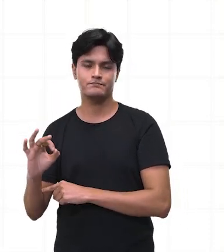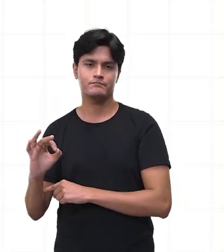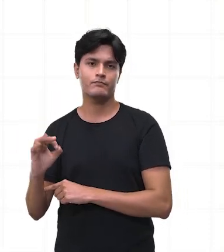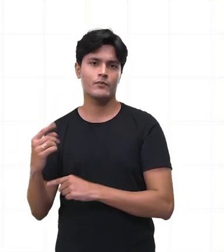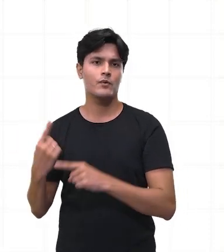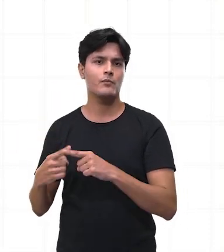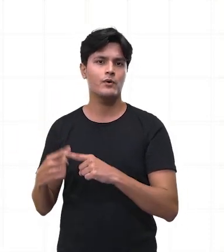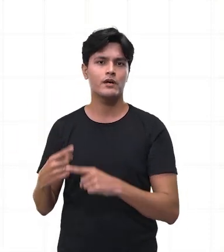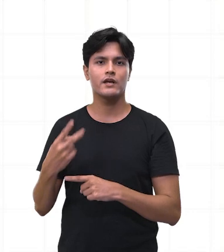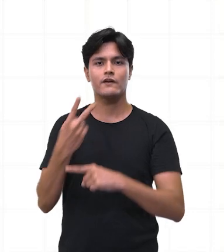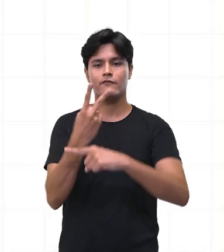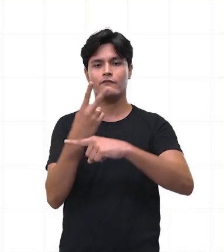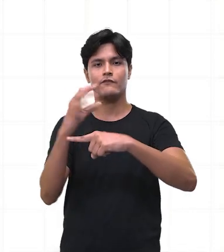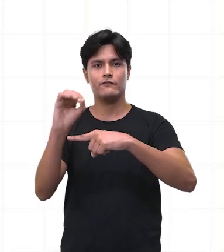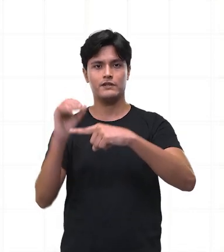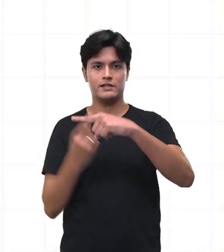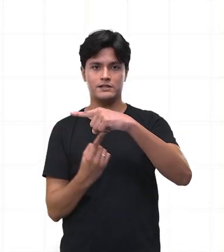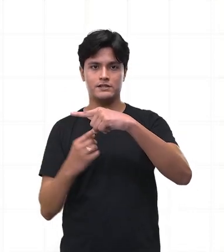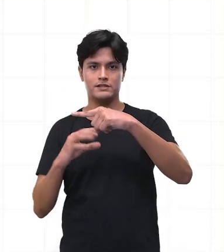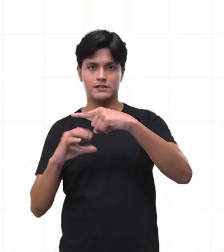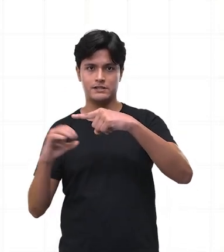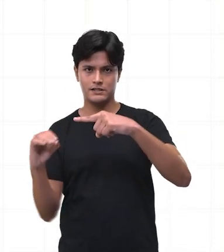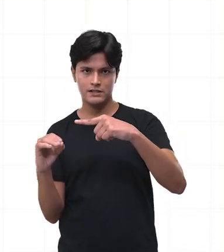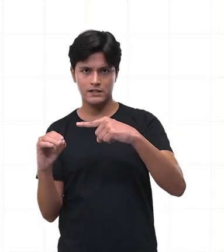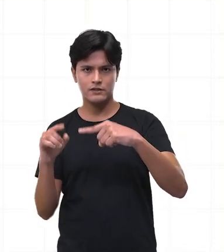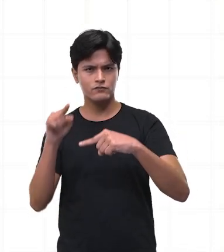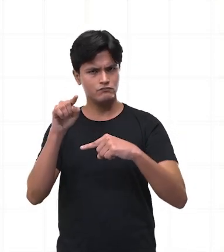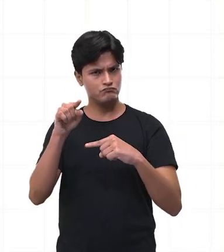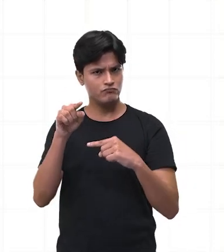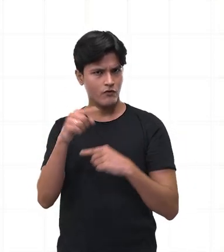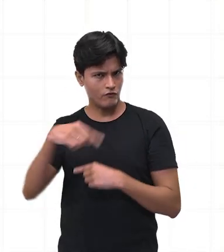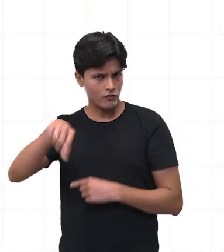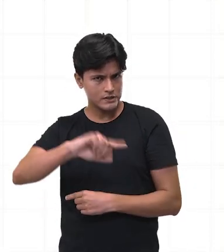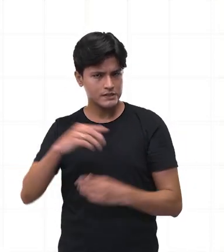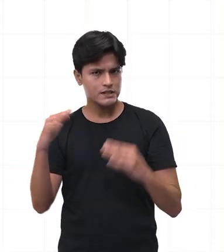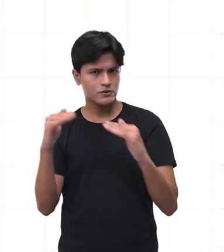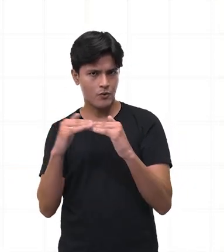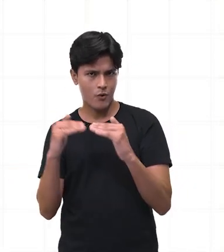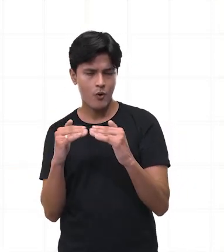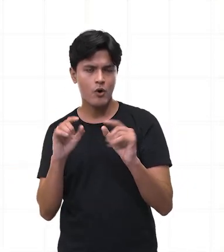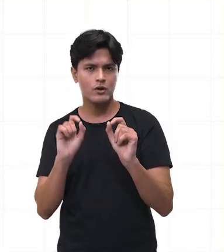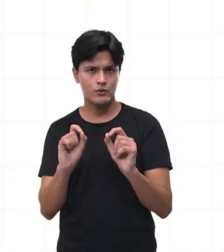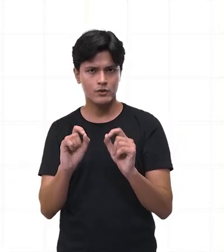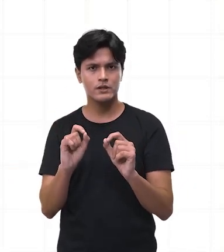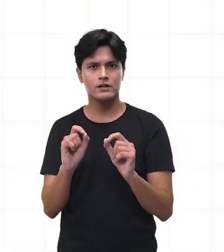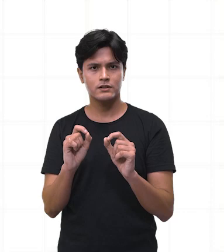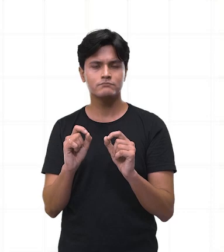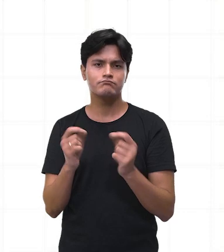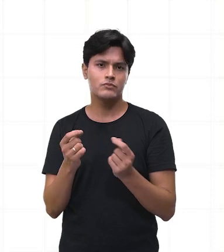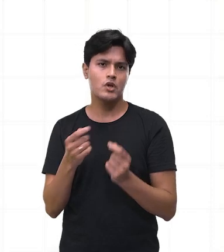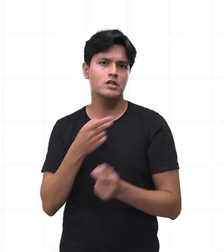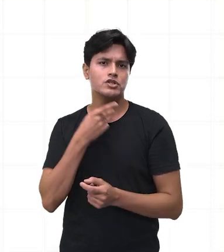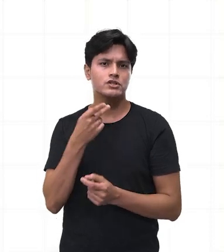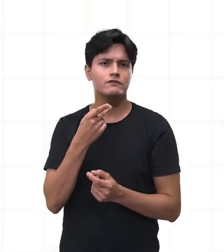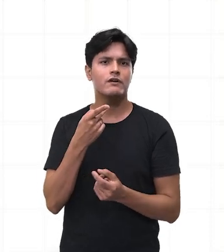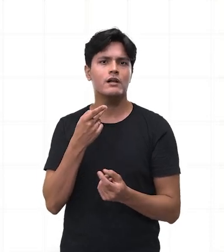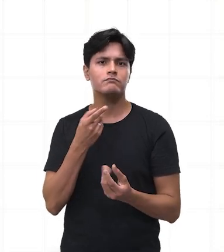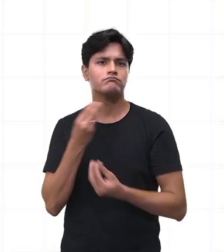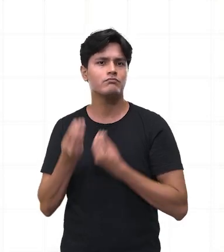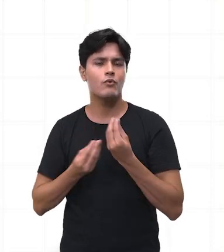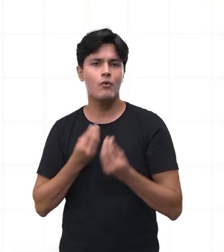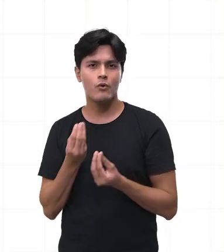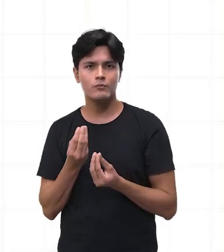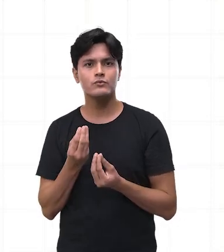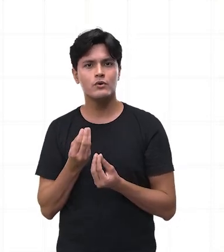Porque 20 sobre 100, concordam comigo que até a forma como a gente fala já nos dá a